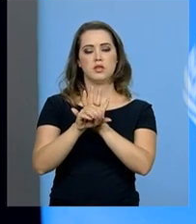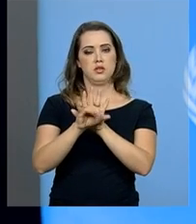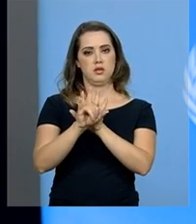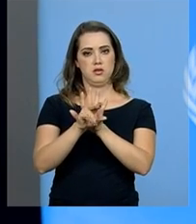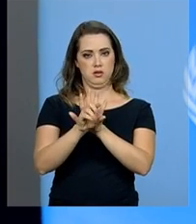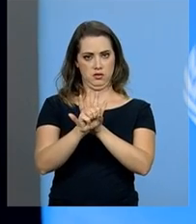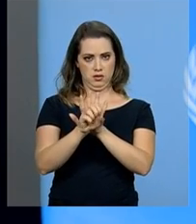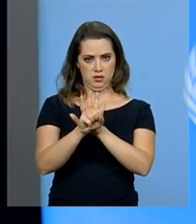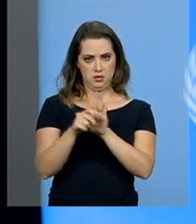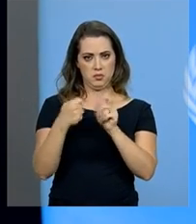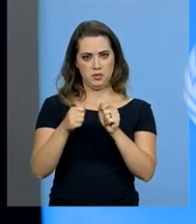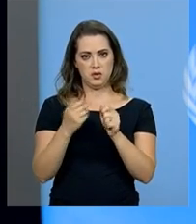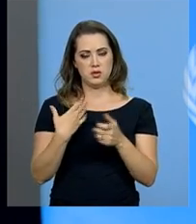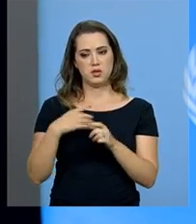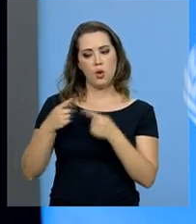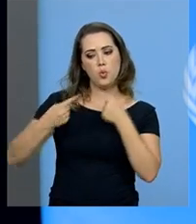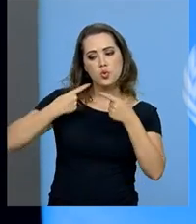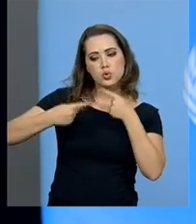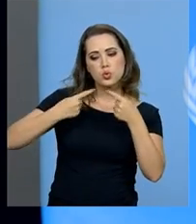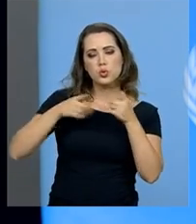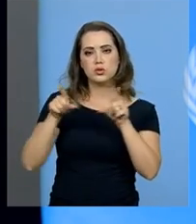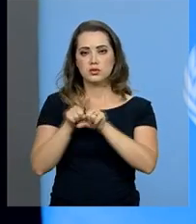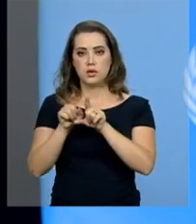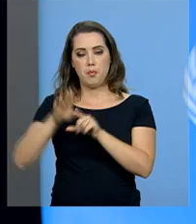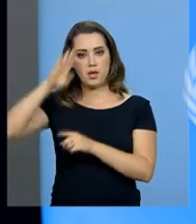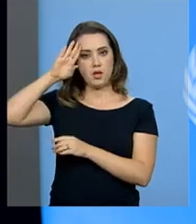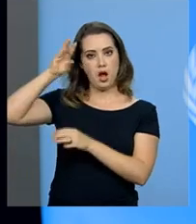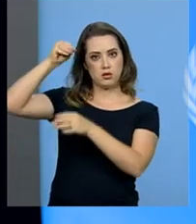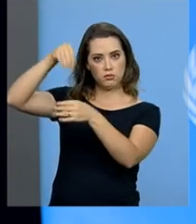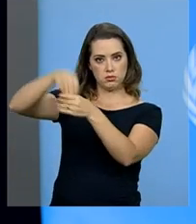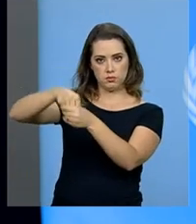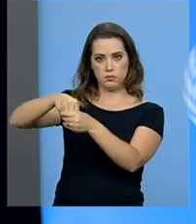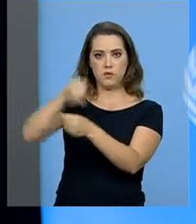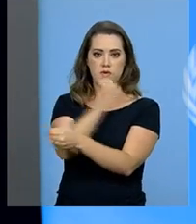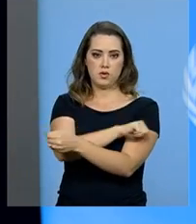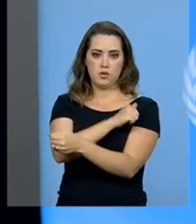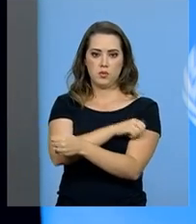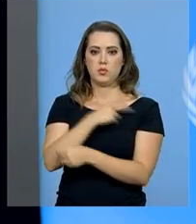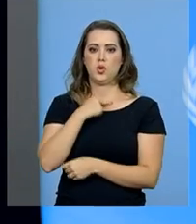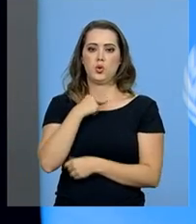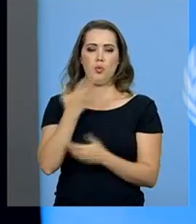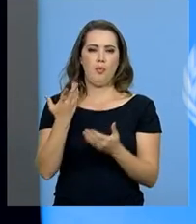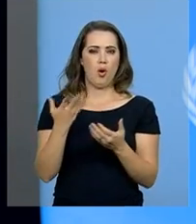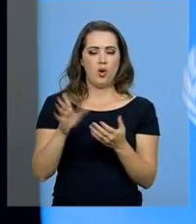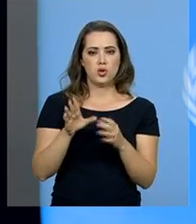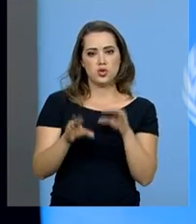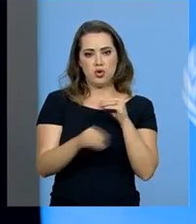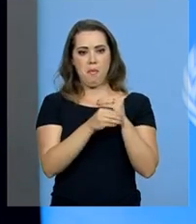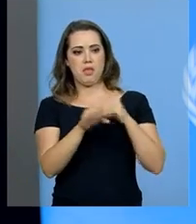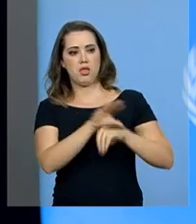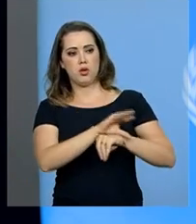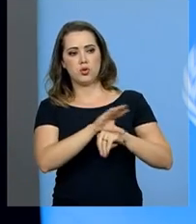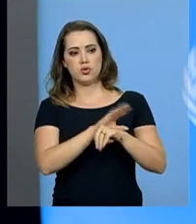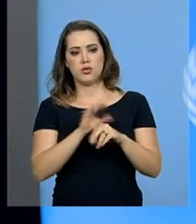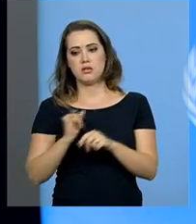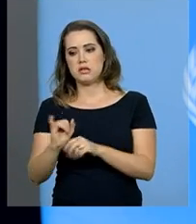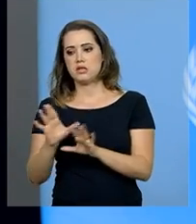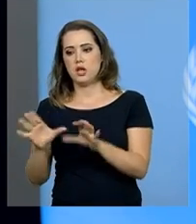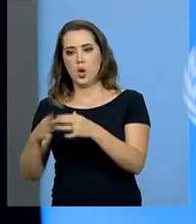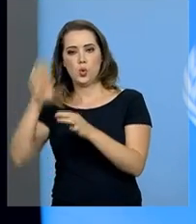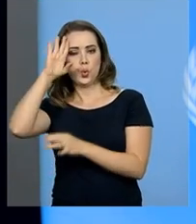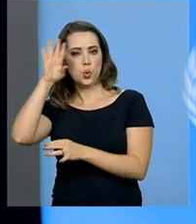discutir a intervenção federal no rio de janeiro já que não é possível votar uma proposta de emenda à constituição enquanto houver intervenção